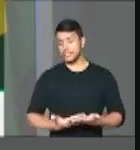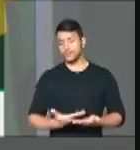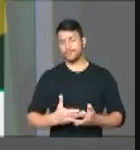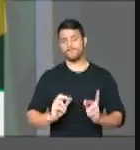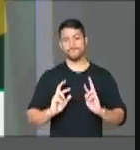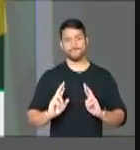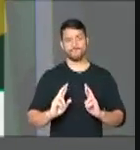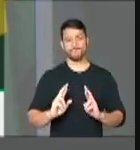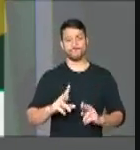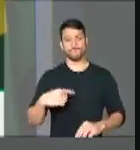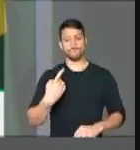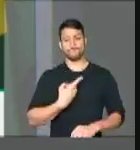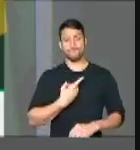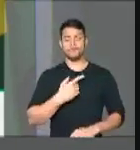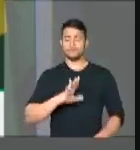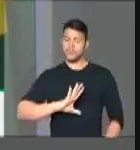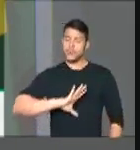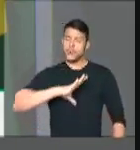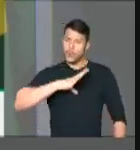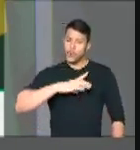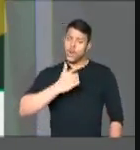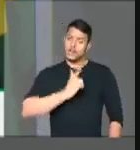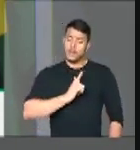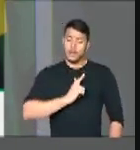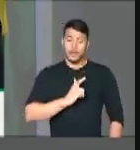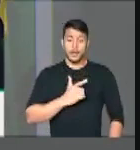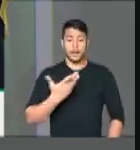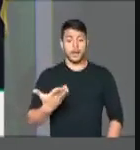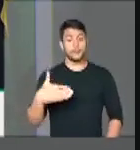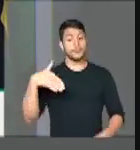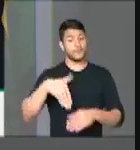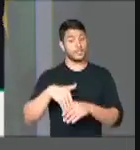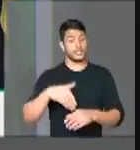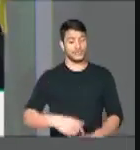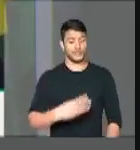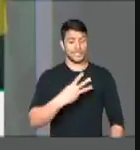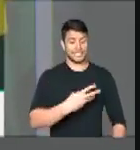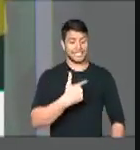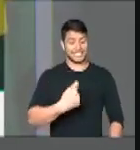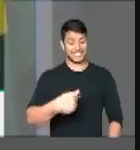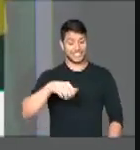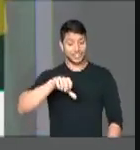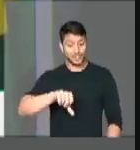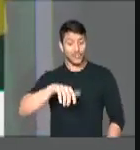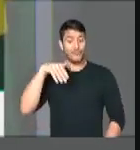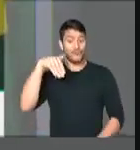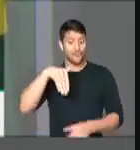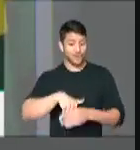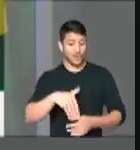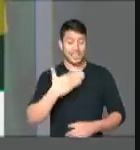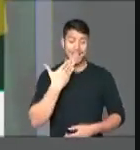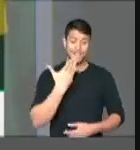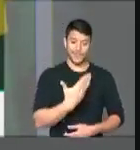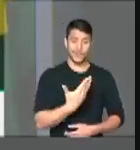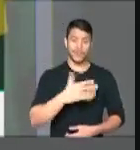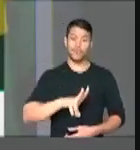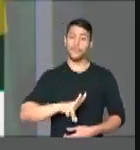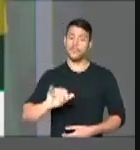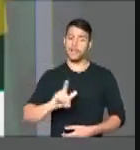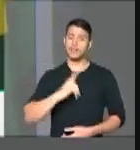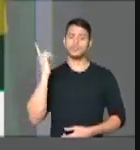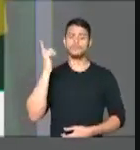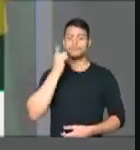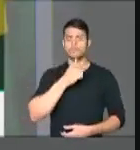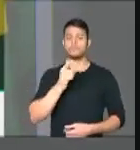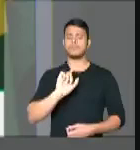gente vai ter coragem. E eu acho que essa votação expressiva, esses 379 votos, vão ser, sem